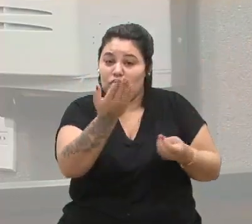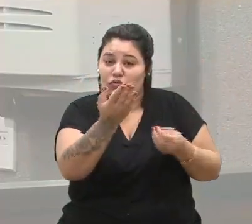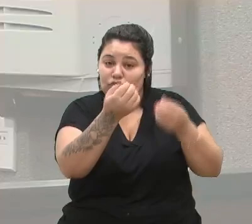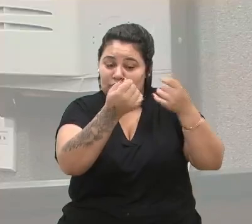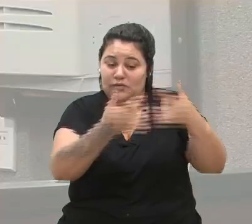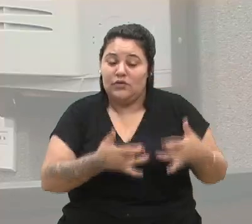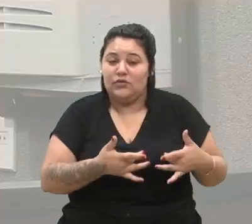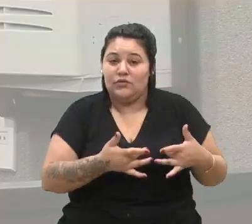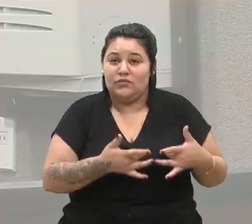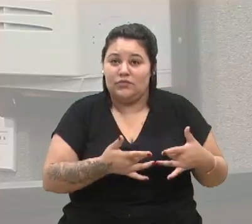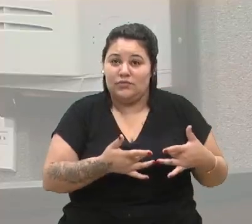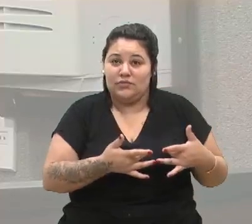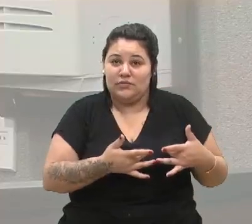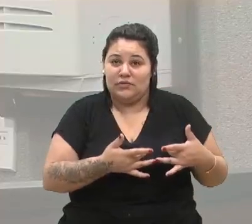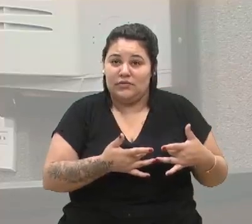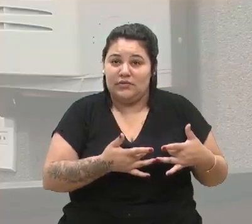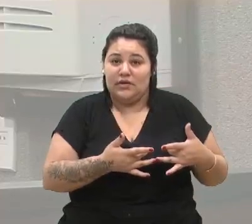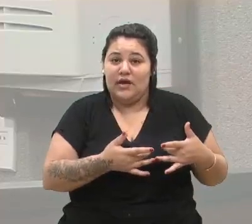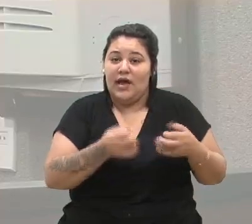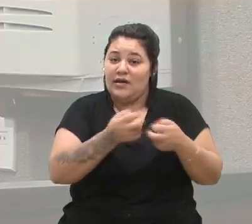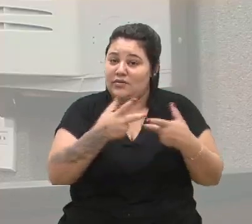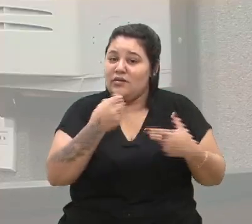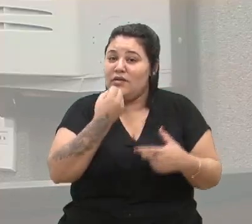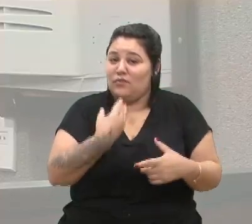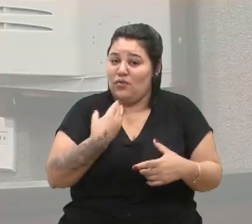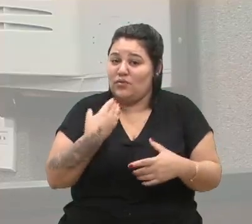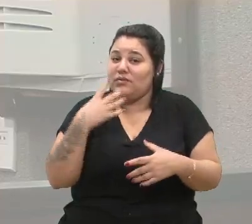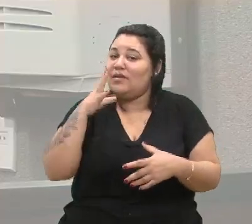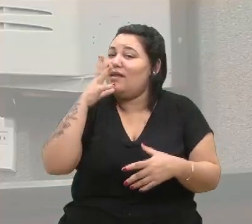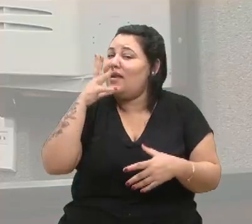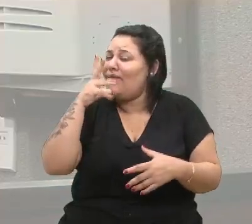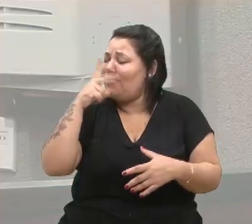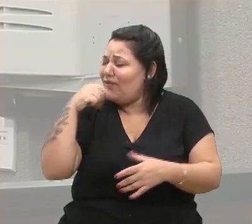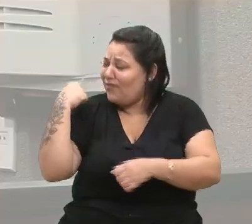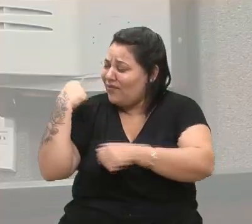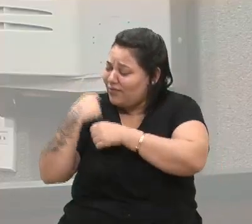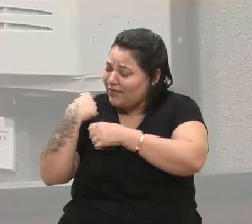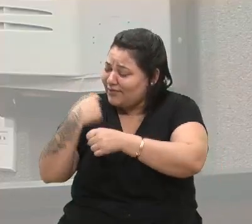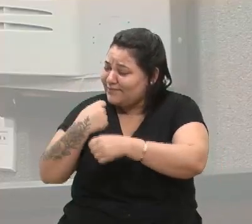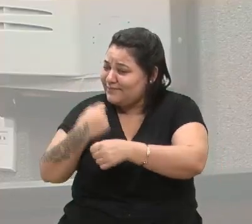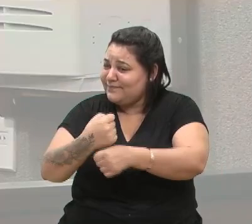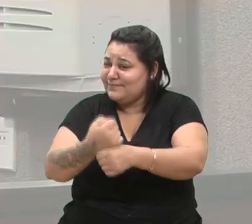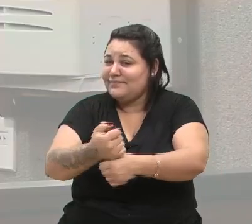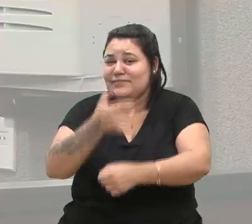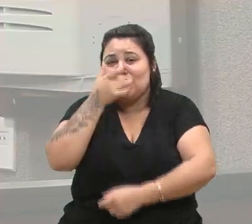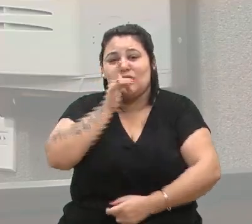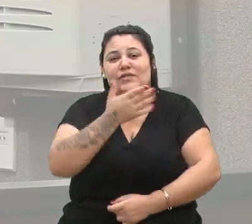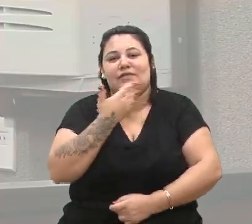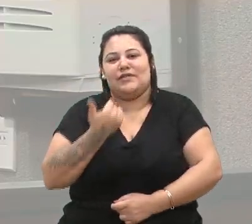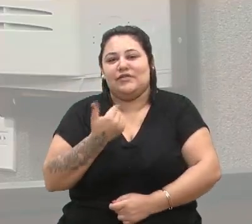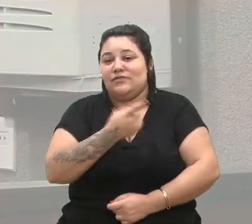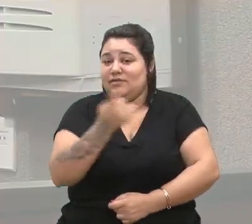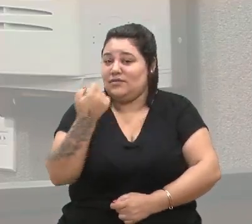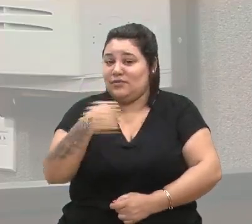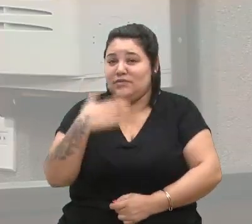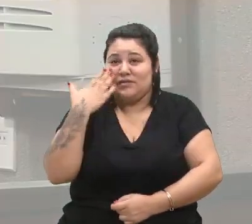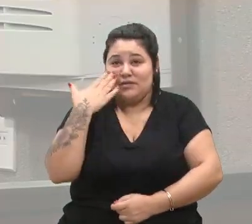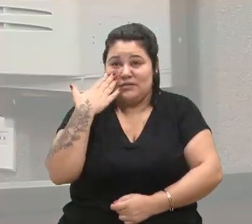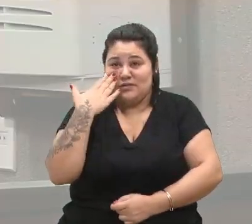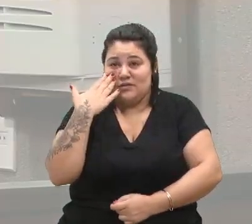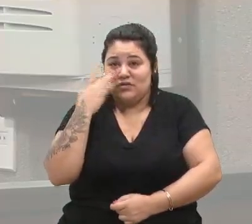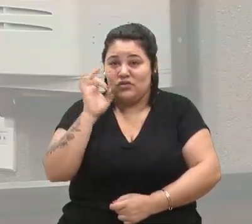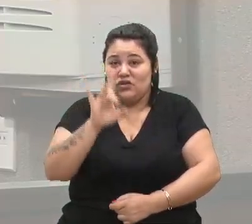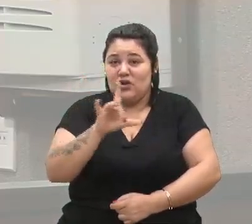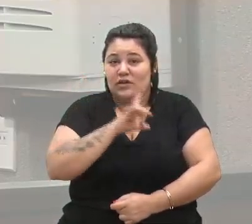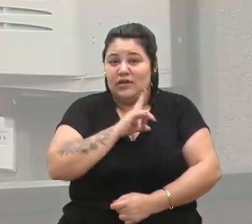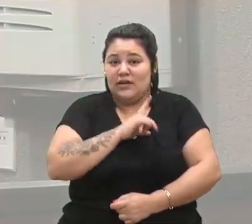eles demoram anos para serem colhidos. E a gente tem que ter essa noção. E somente tendo essa